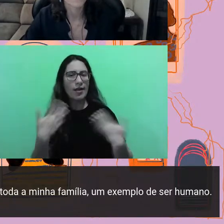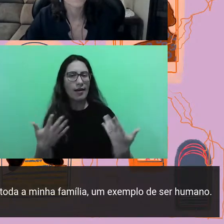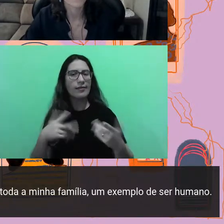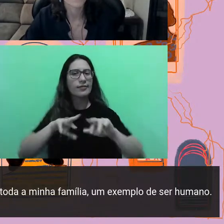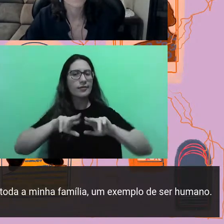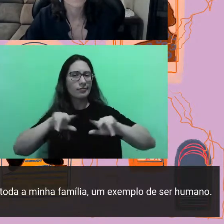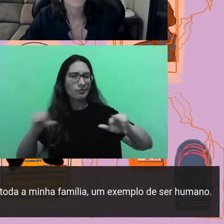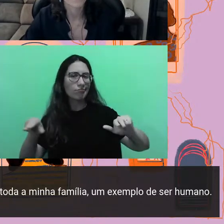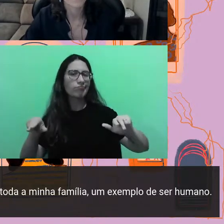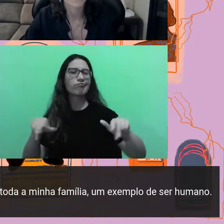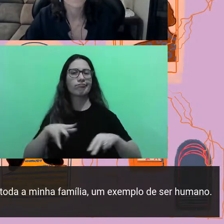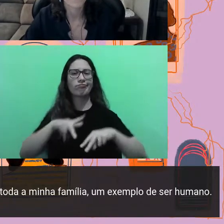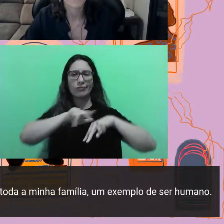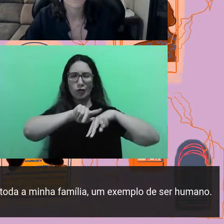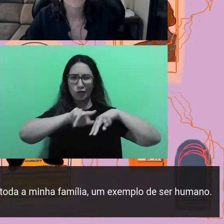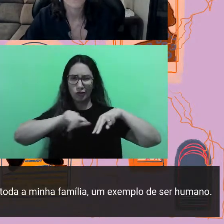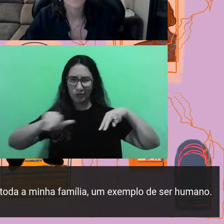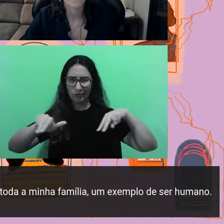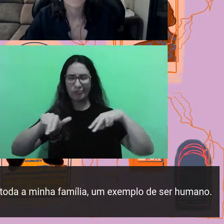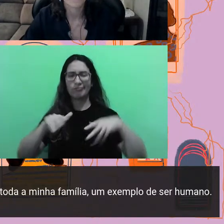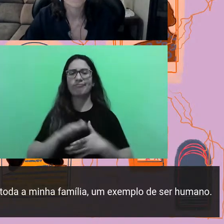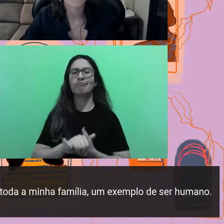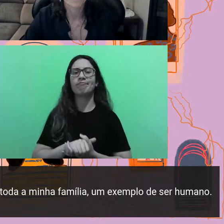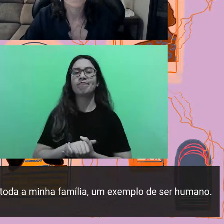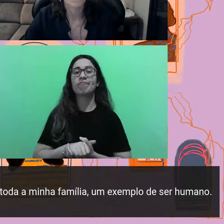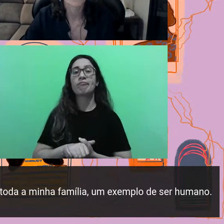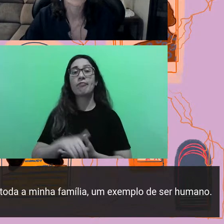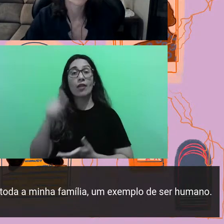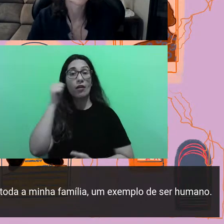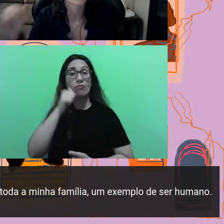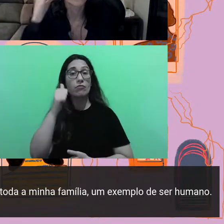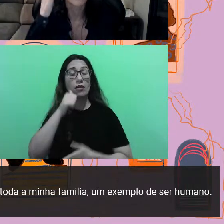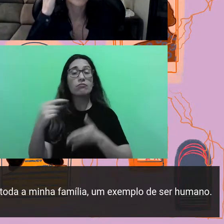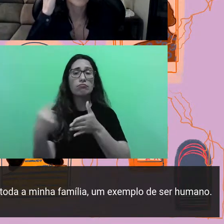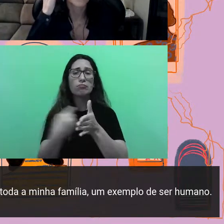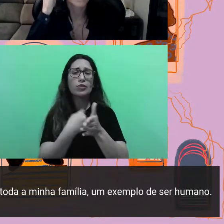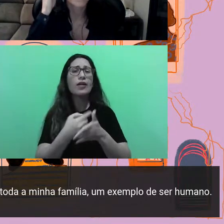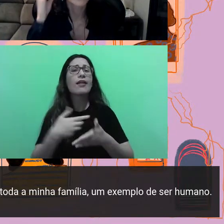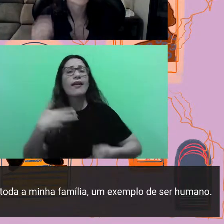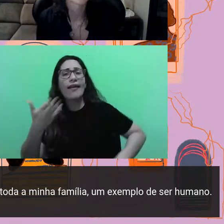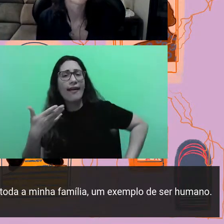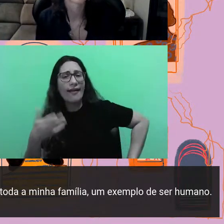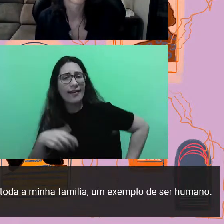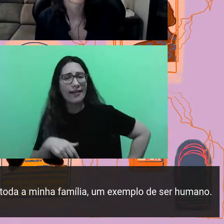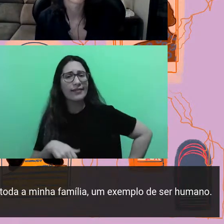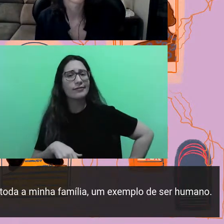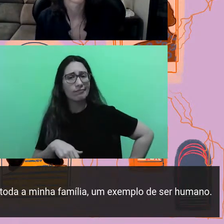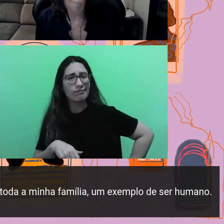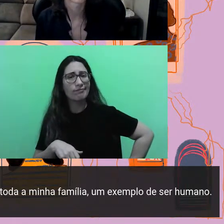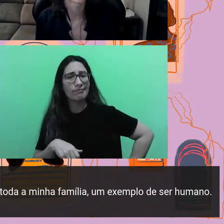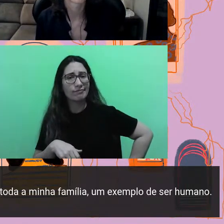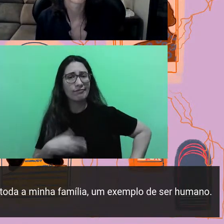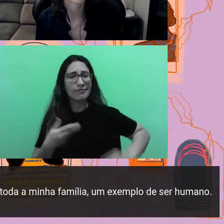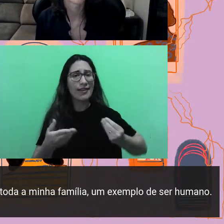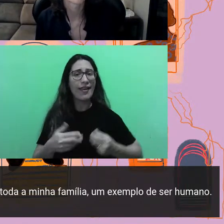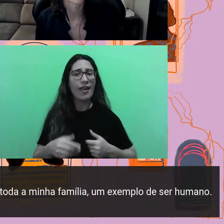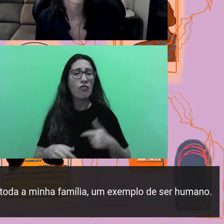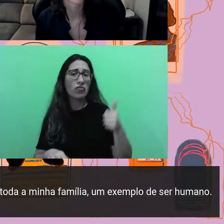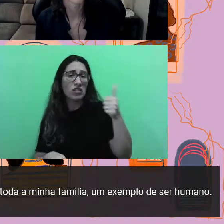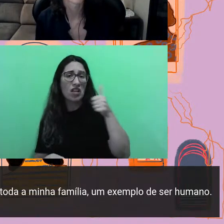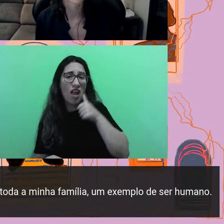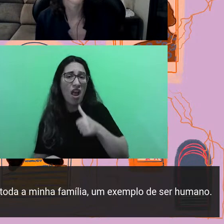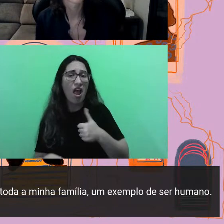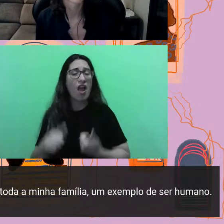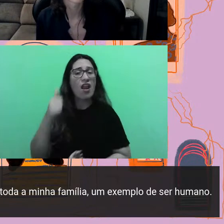do local onde eu estou trabalhando agora, elas até vieram me perguntar, mas aí, sensei, te chamam de ela, de ele, como a